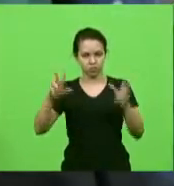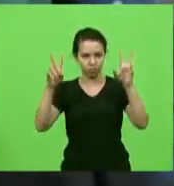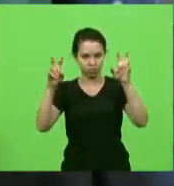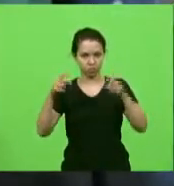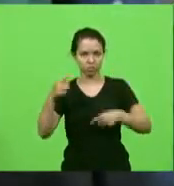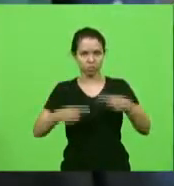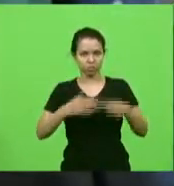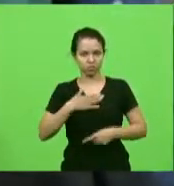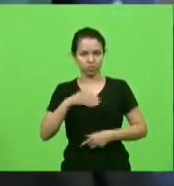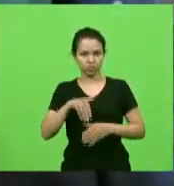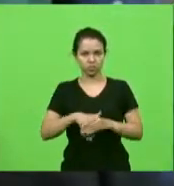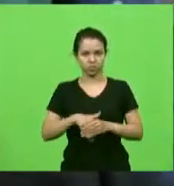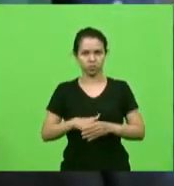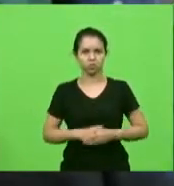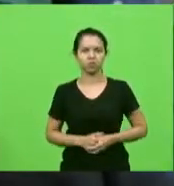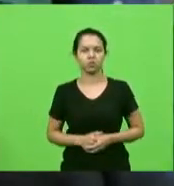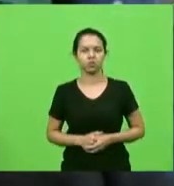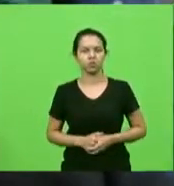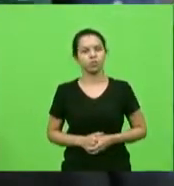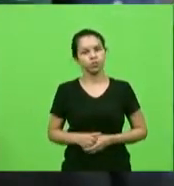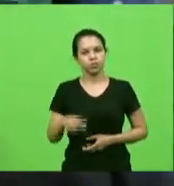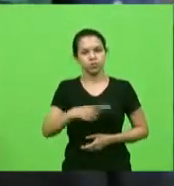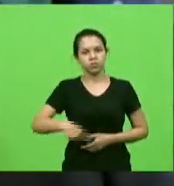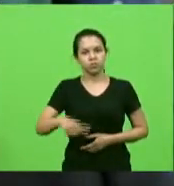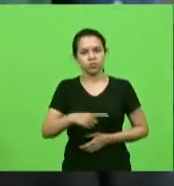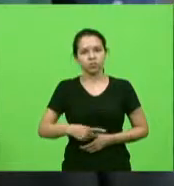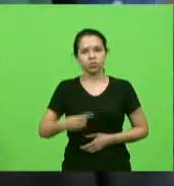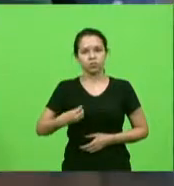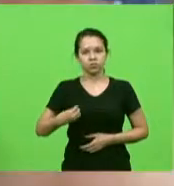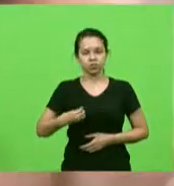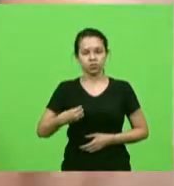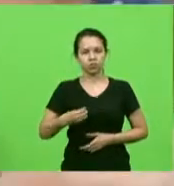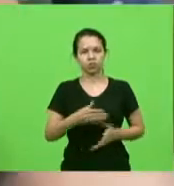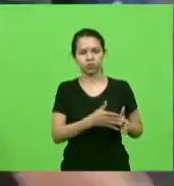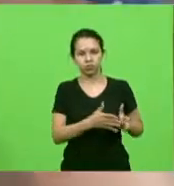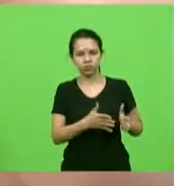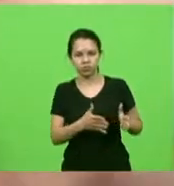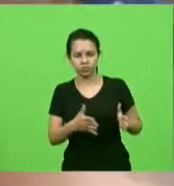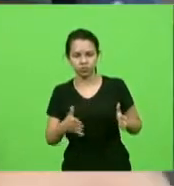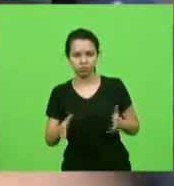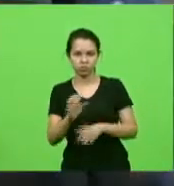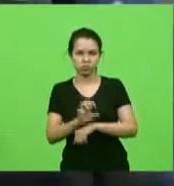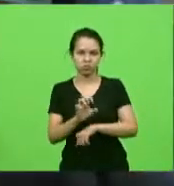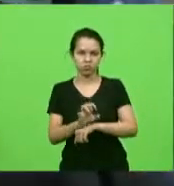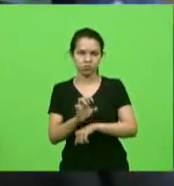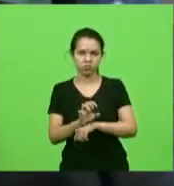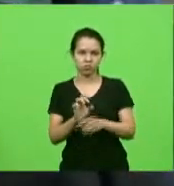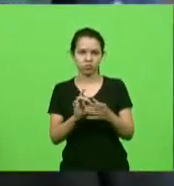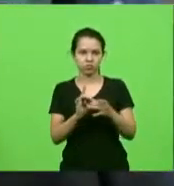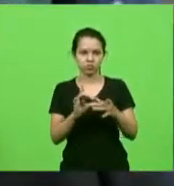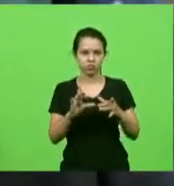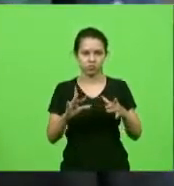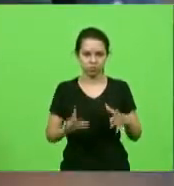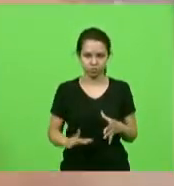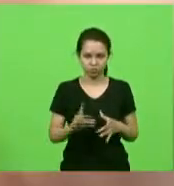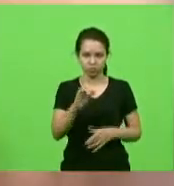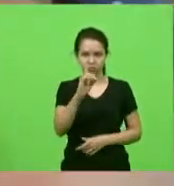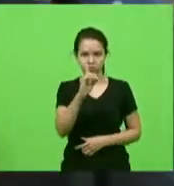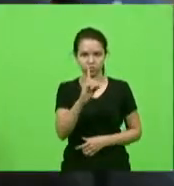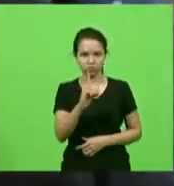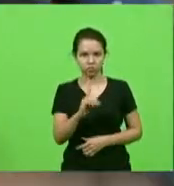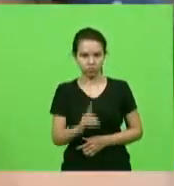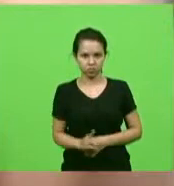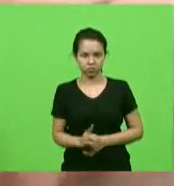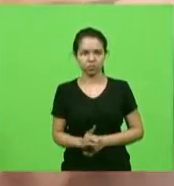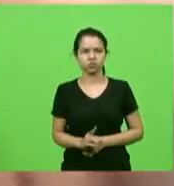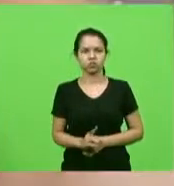Vivemos sob a égide do Estado Democrático de Direito, no qual reina o primado constitucional da inocência. A